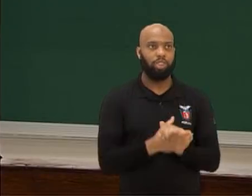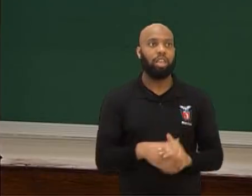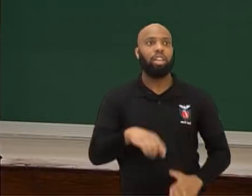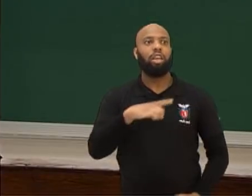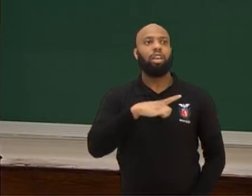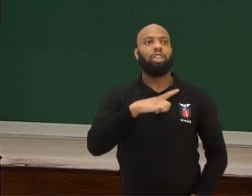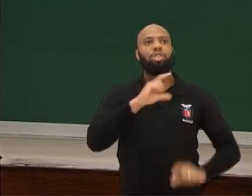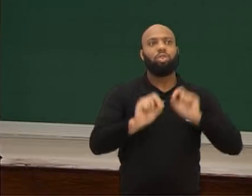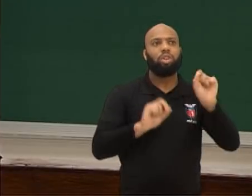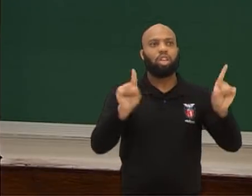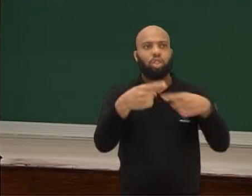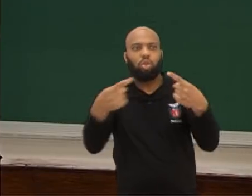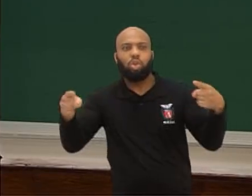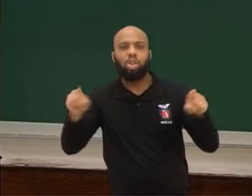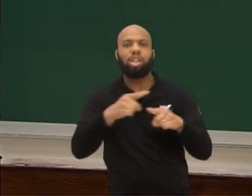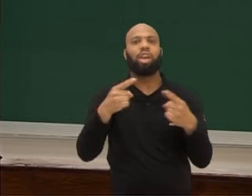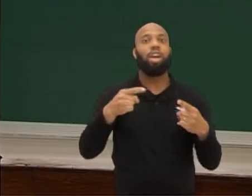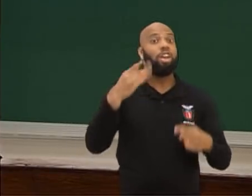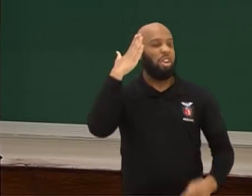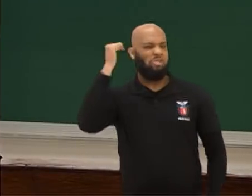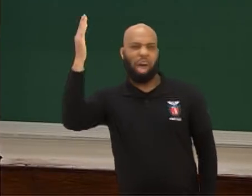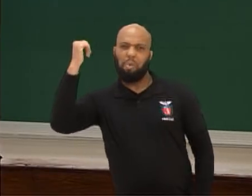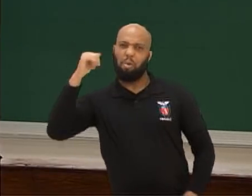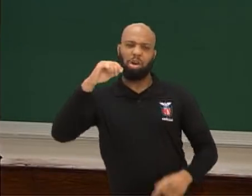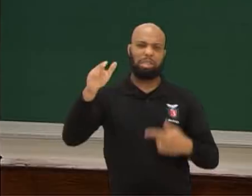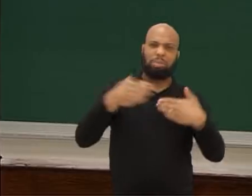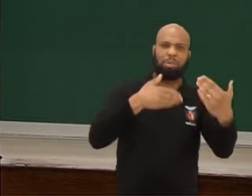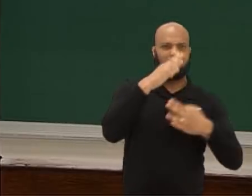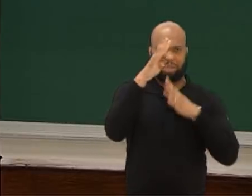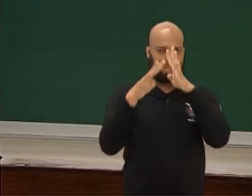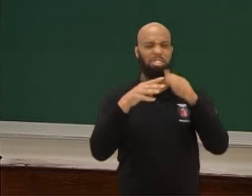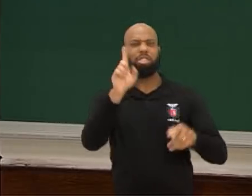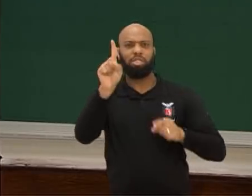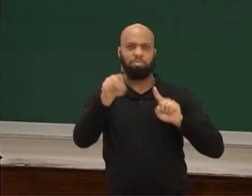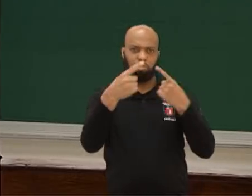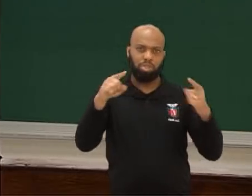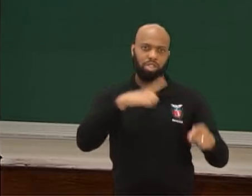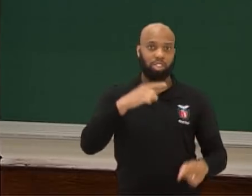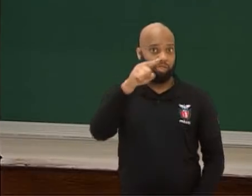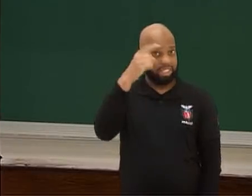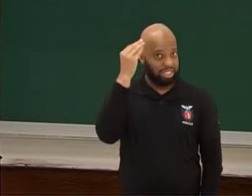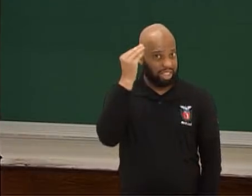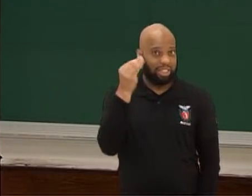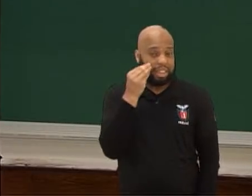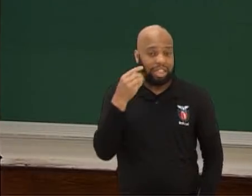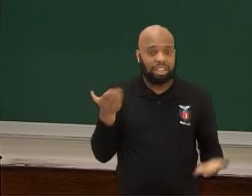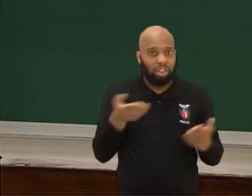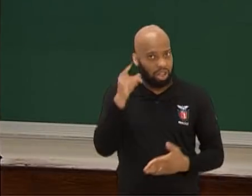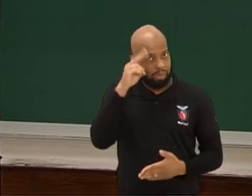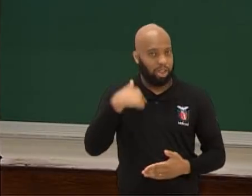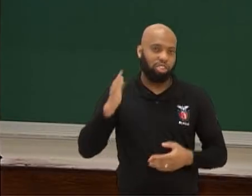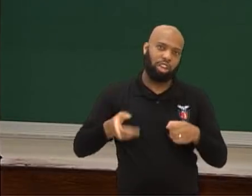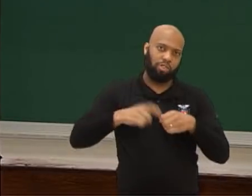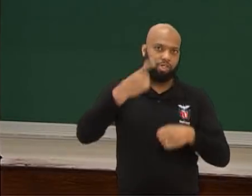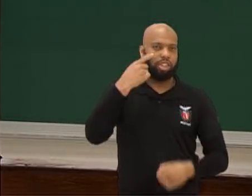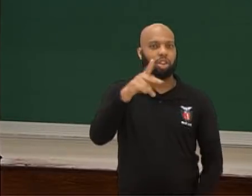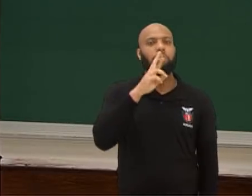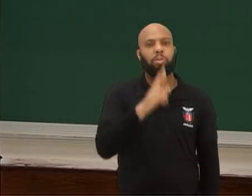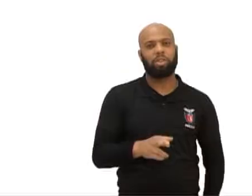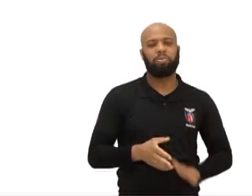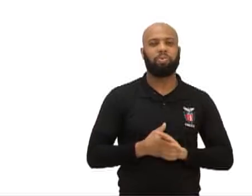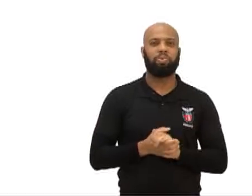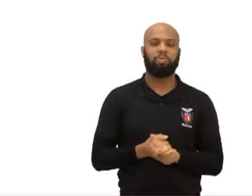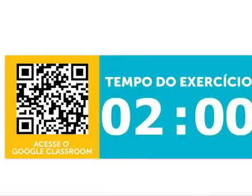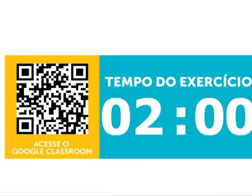Alternativa C, eram tocadas músicas populares da época. Então, tentem lembrar o que eu acabei de explicar e já retornamos para